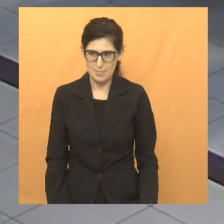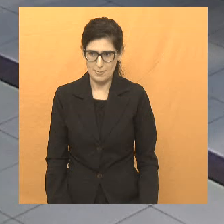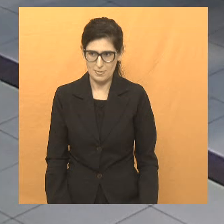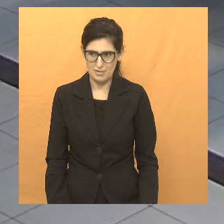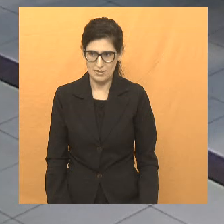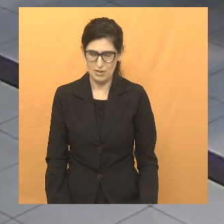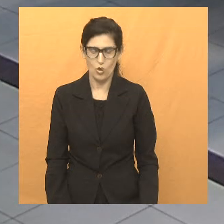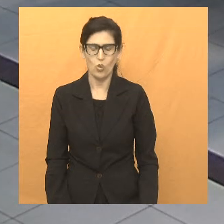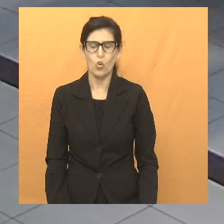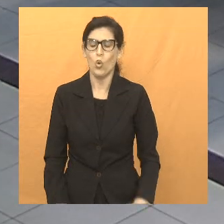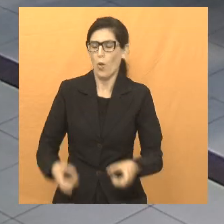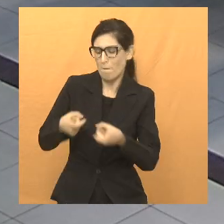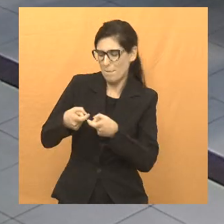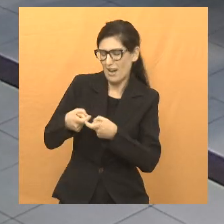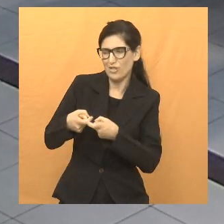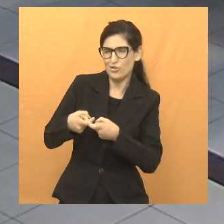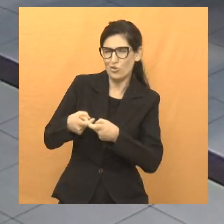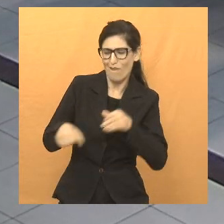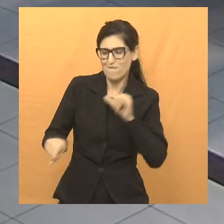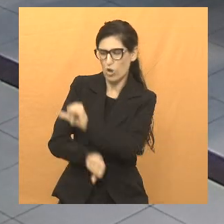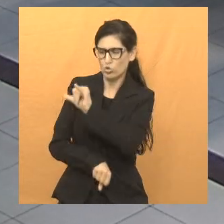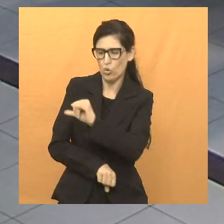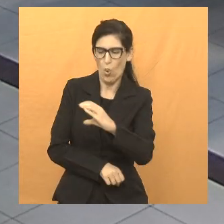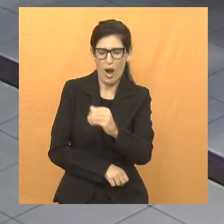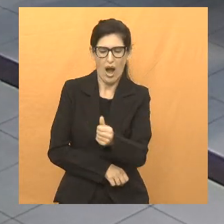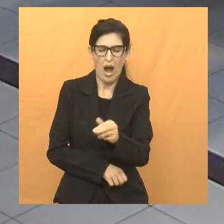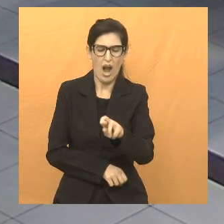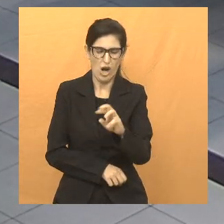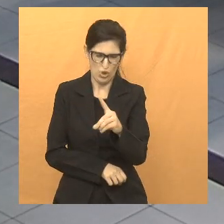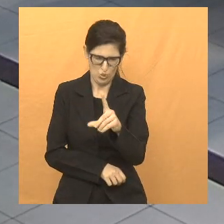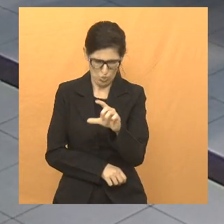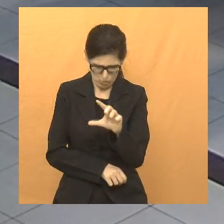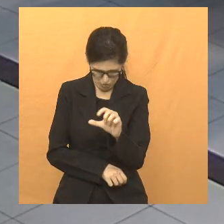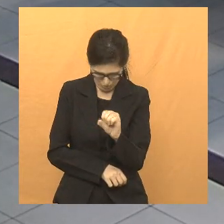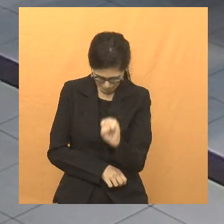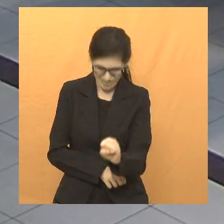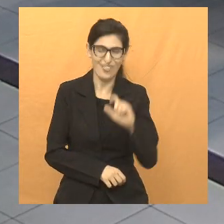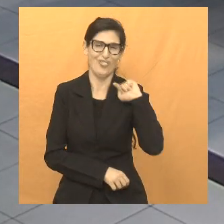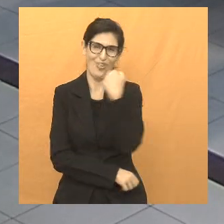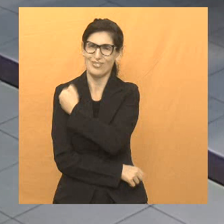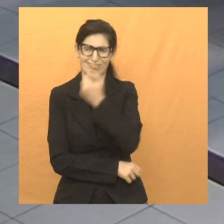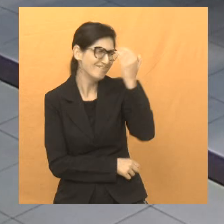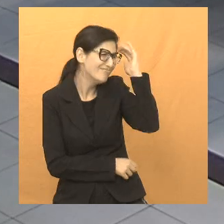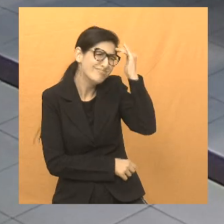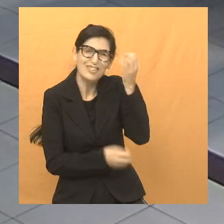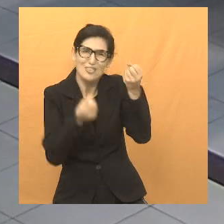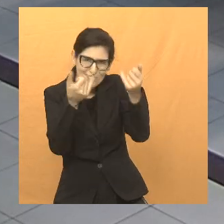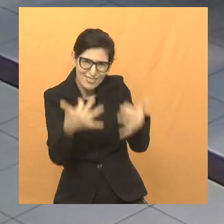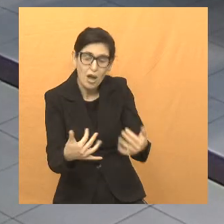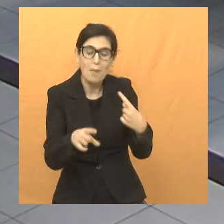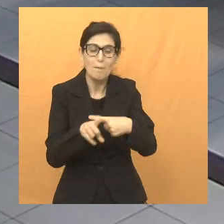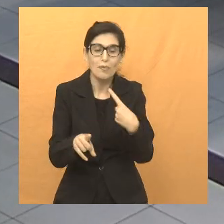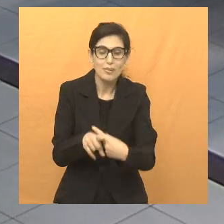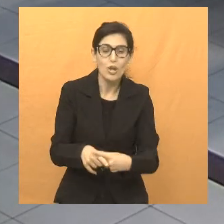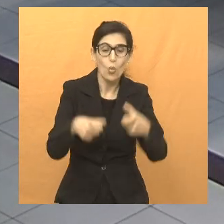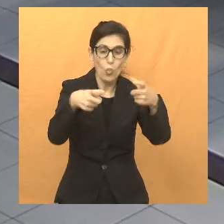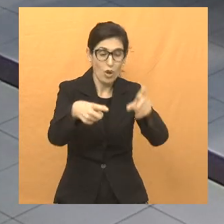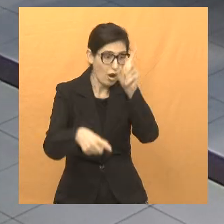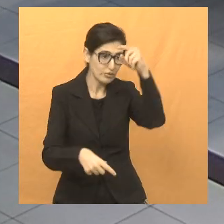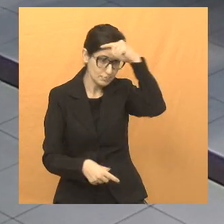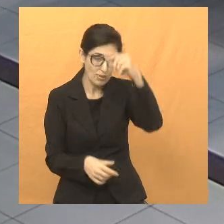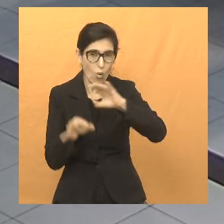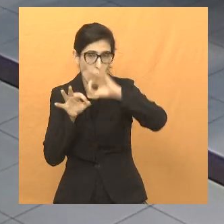o doutor Carlos não está aqui hoje, a gente não entende, porque, na realidade, a unidade Santa Cruz dos